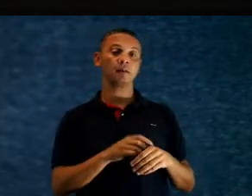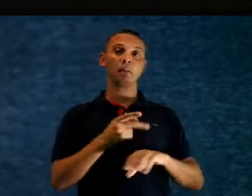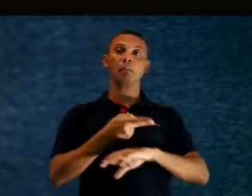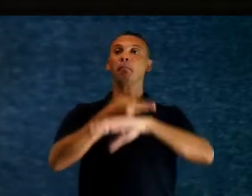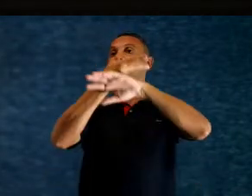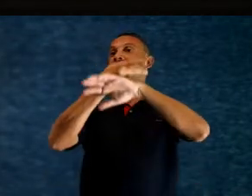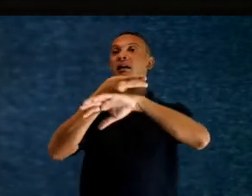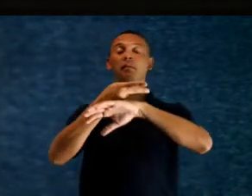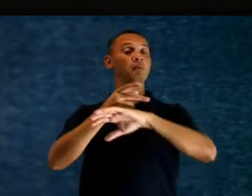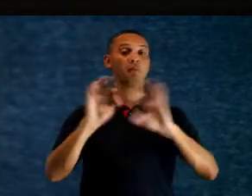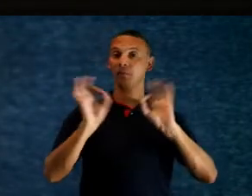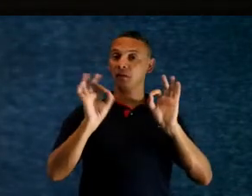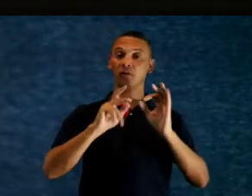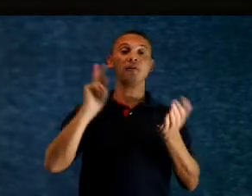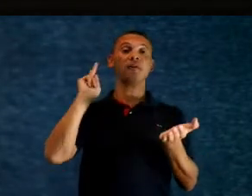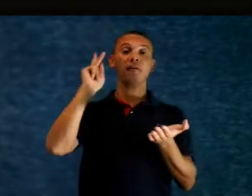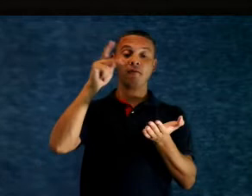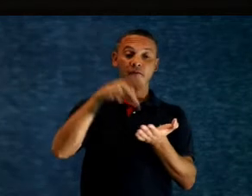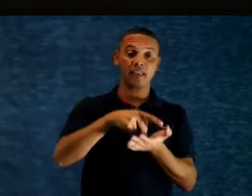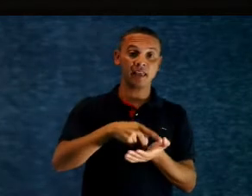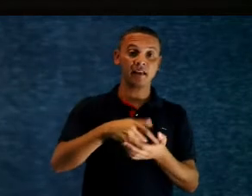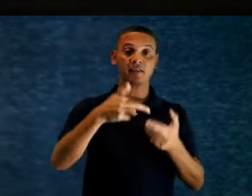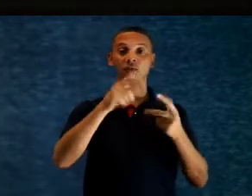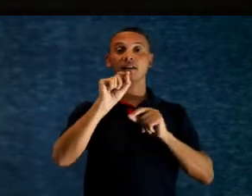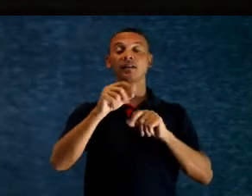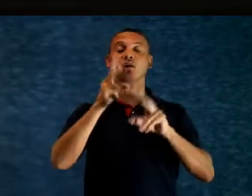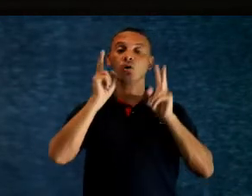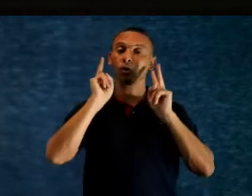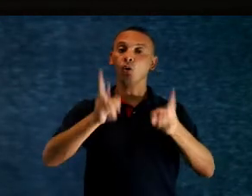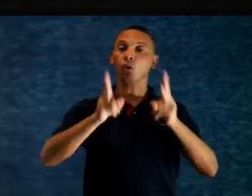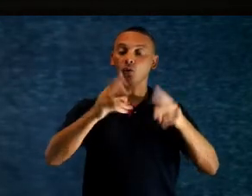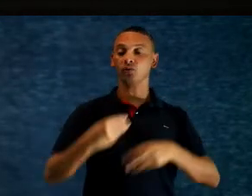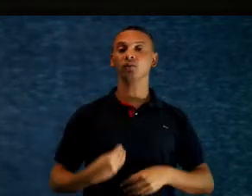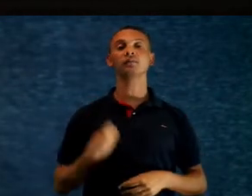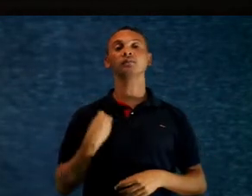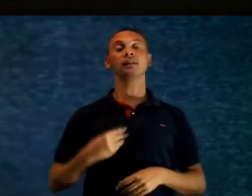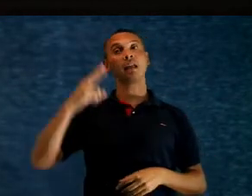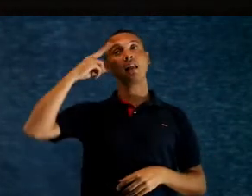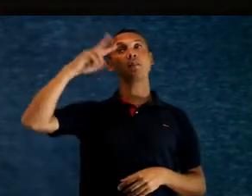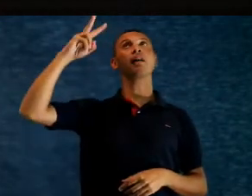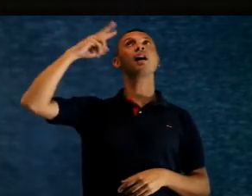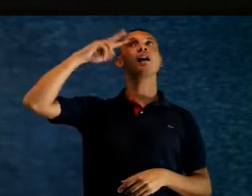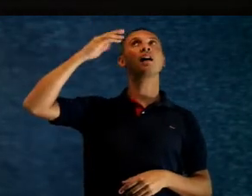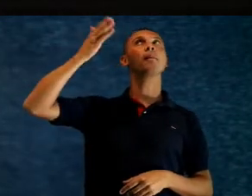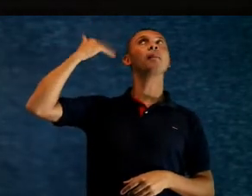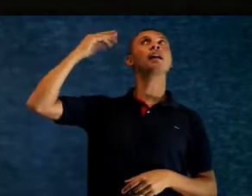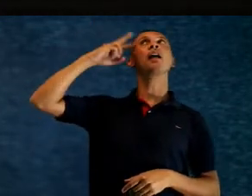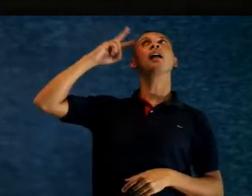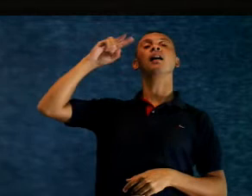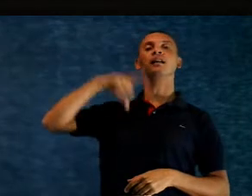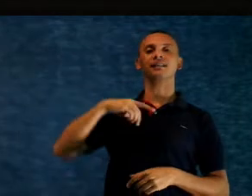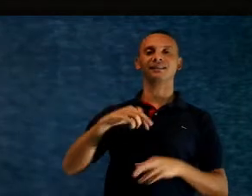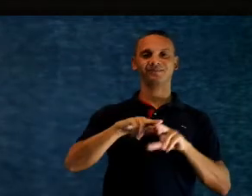Os judeus dizem, enquanto você lembrar alguém, ele não morrerá. Aquela pessoa não morrerá enquanto